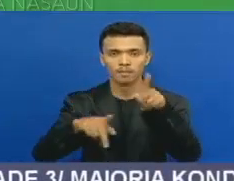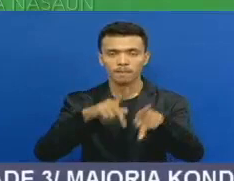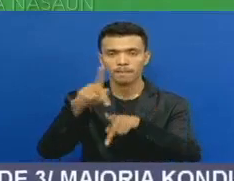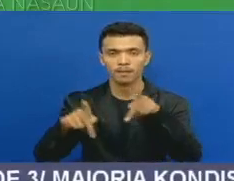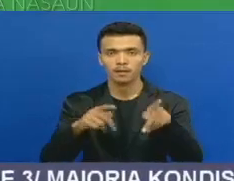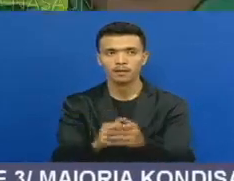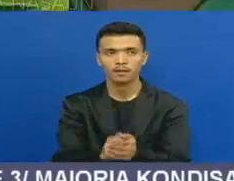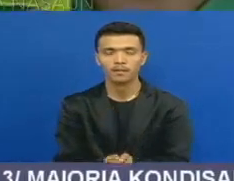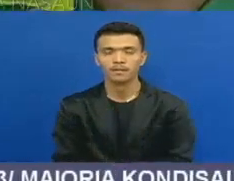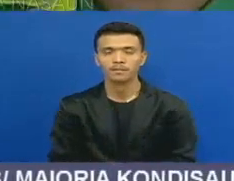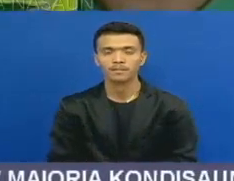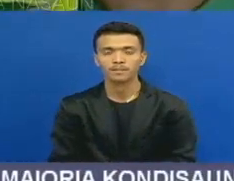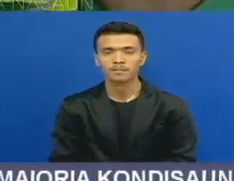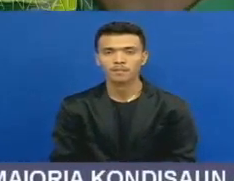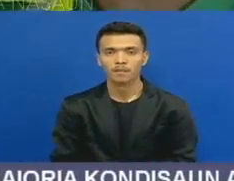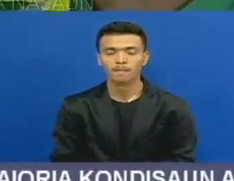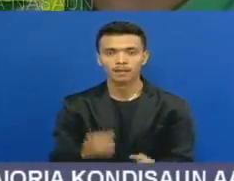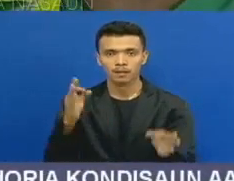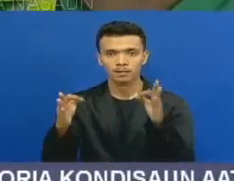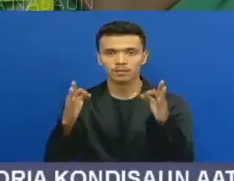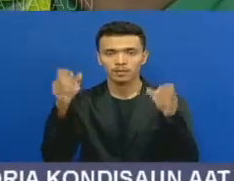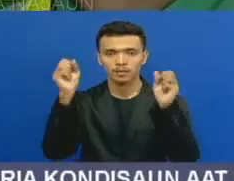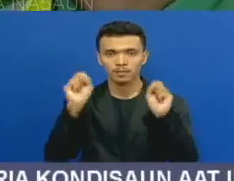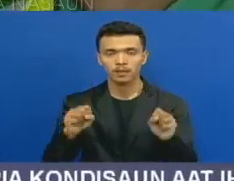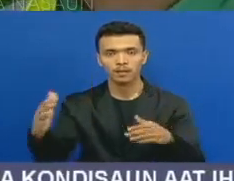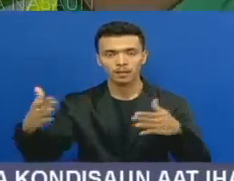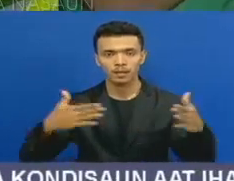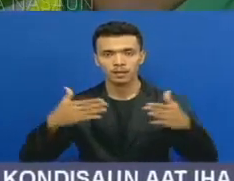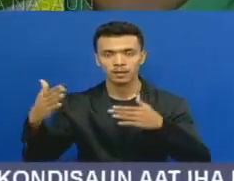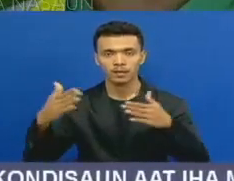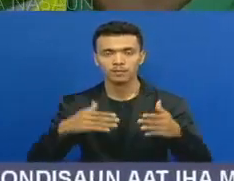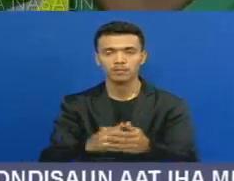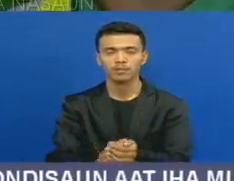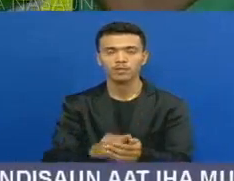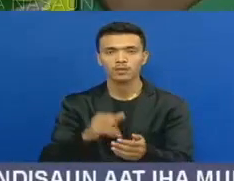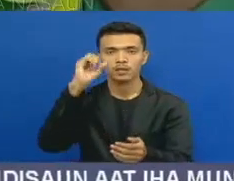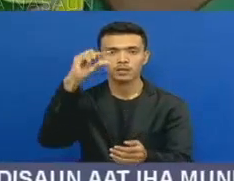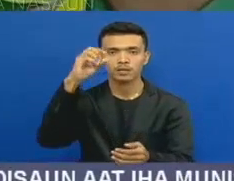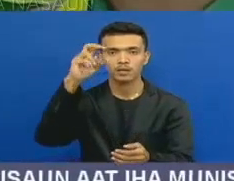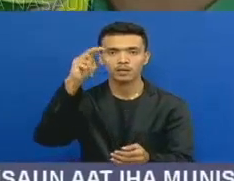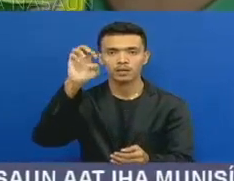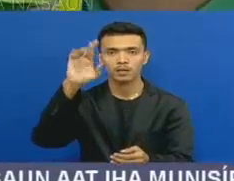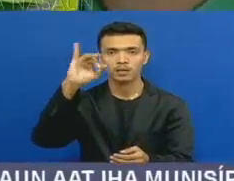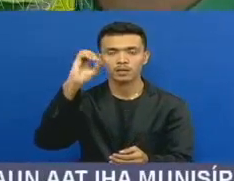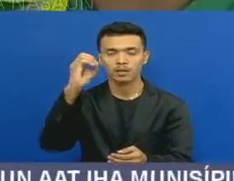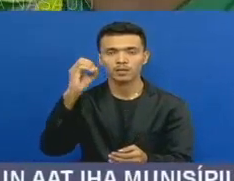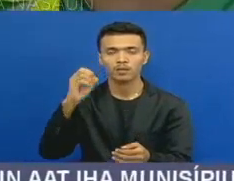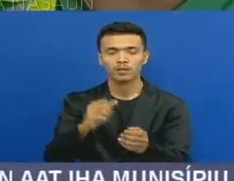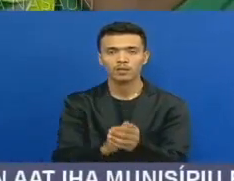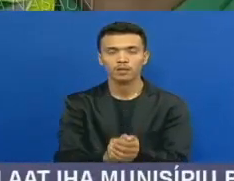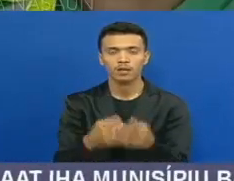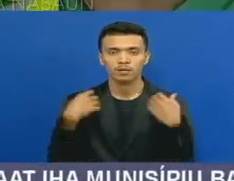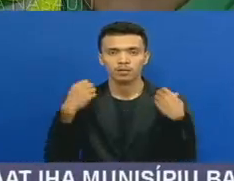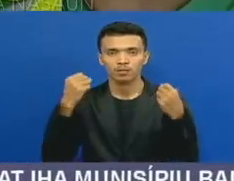ba engenheiro, Atu Nune Bele Halibur, engenheiro Shira, tal força mutu, Atu Luta ba